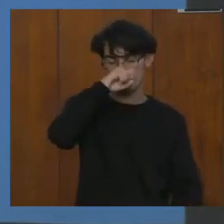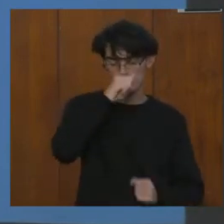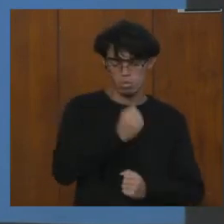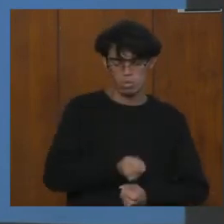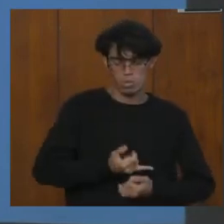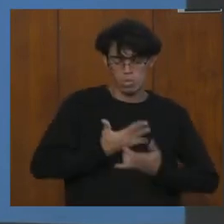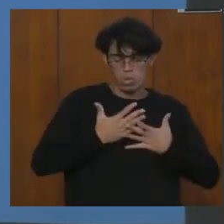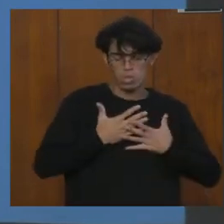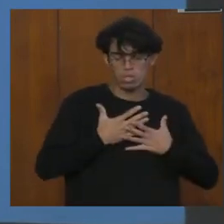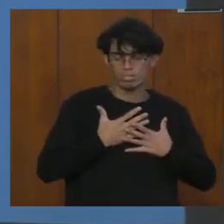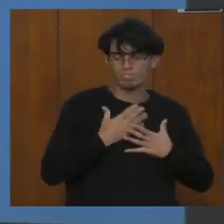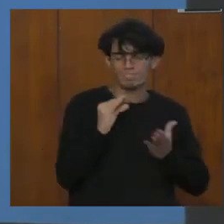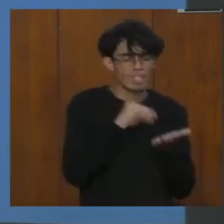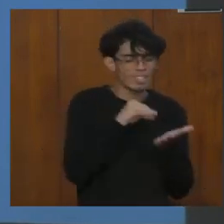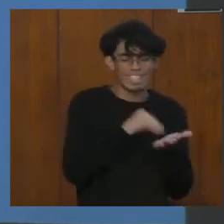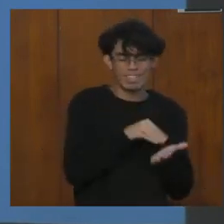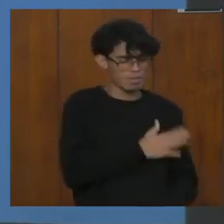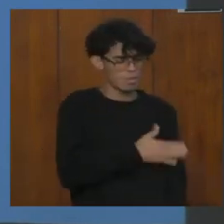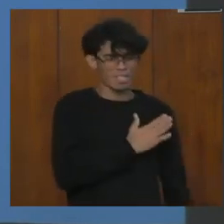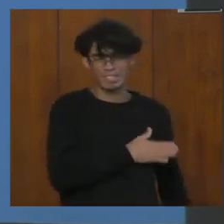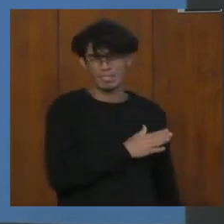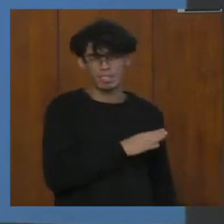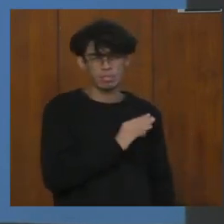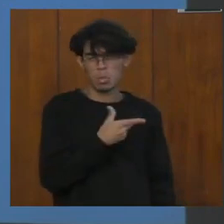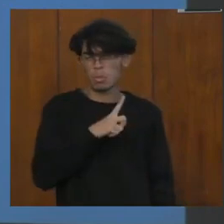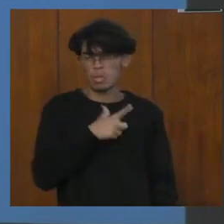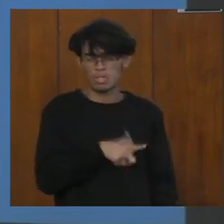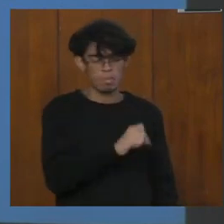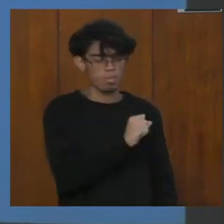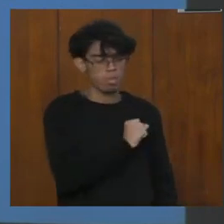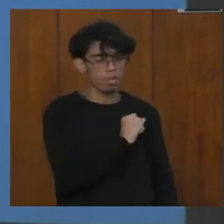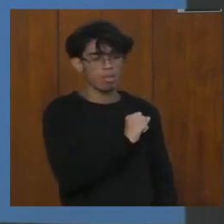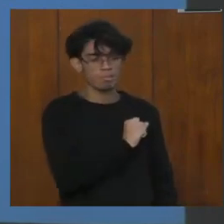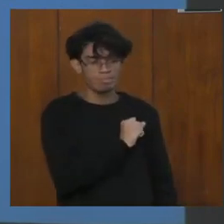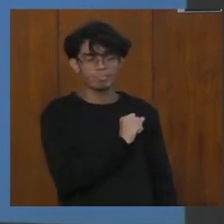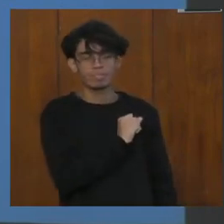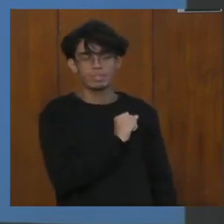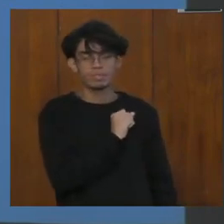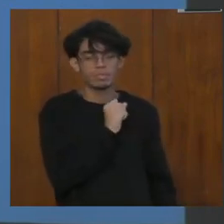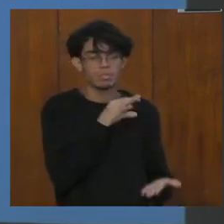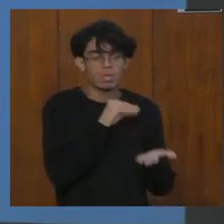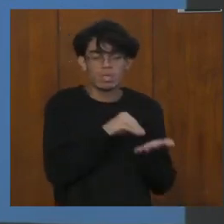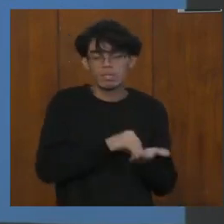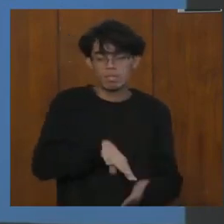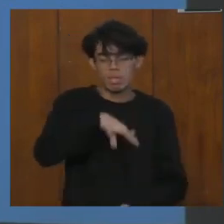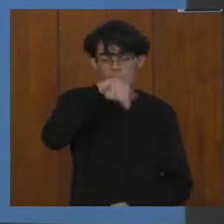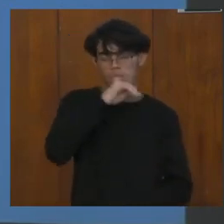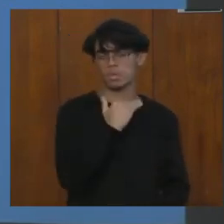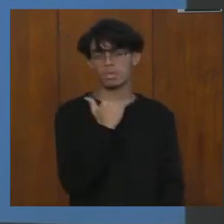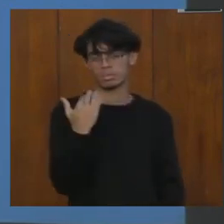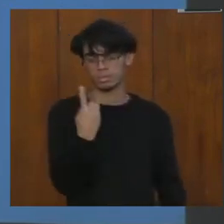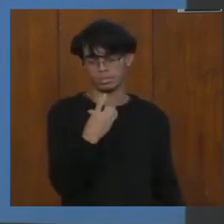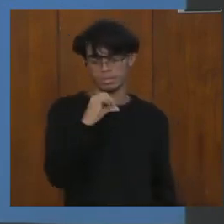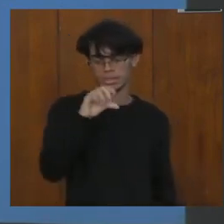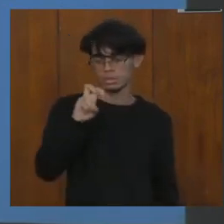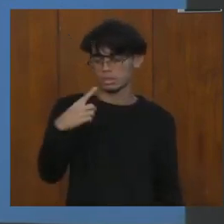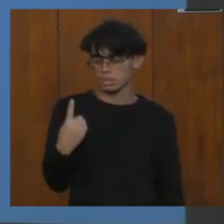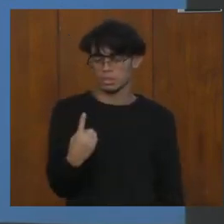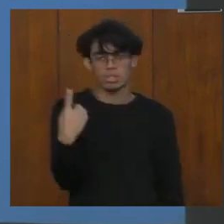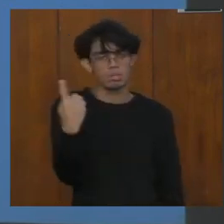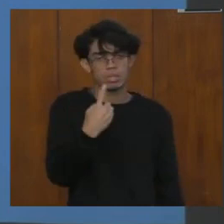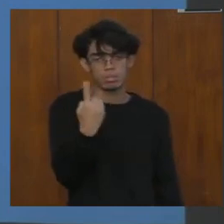que acontecia? Essas crianças morriam por causa do coração. Né? E é claro, em 1951 foi a primeira cirurgia com